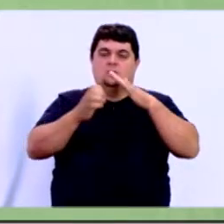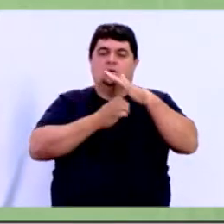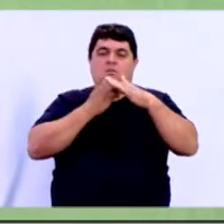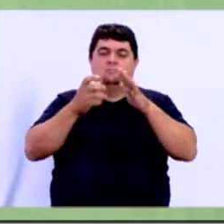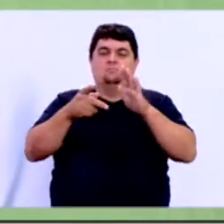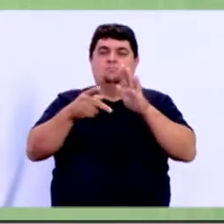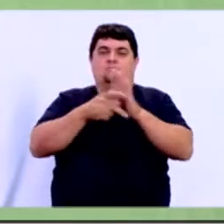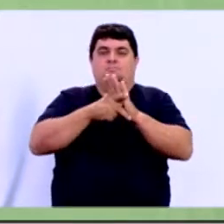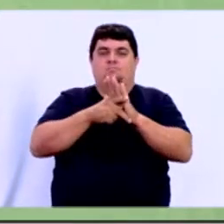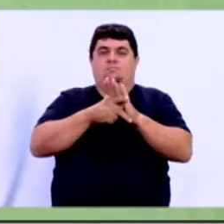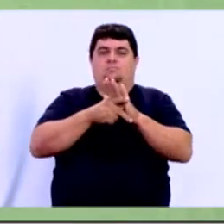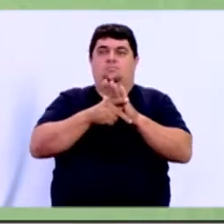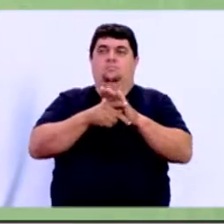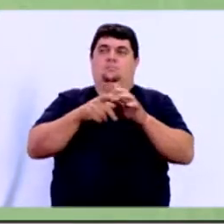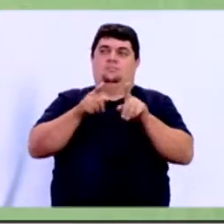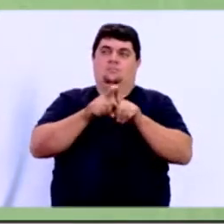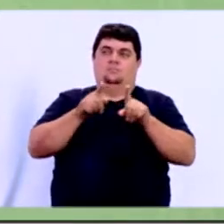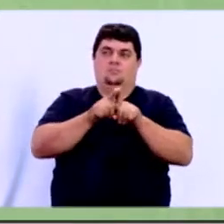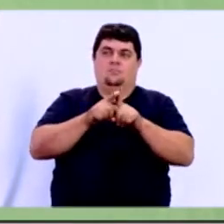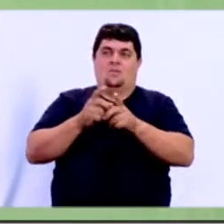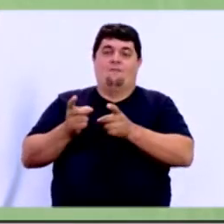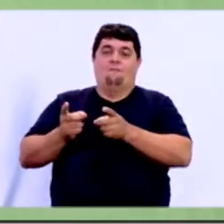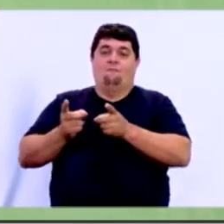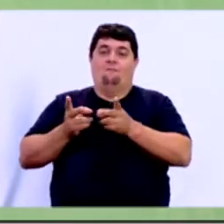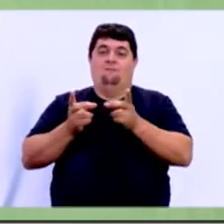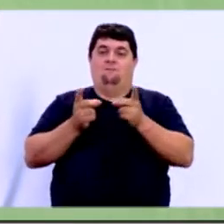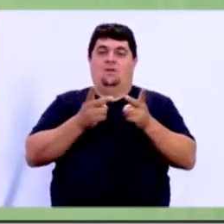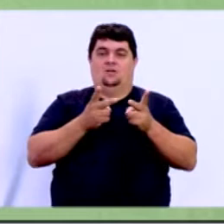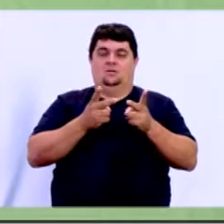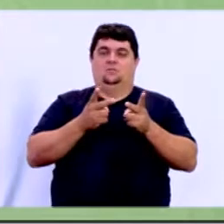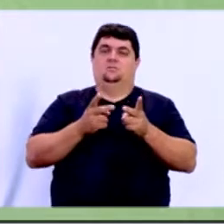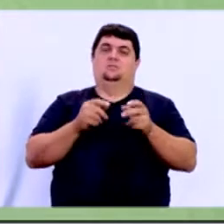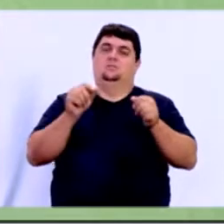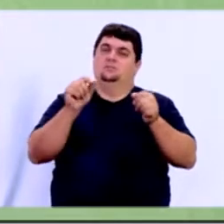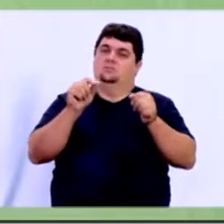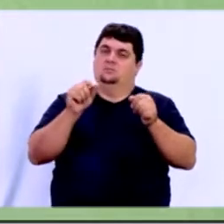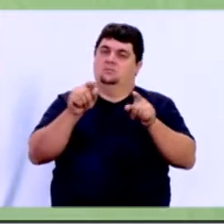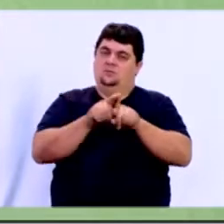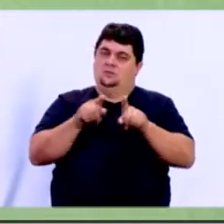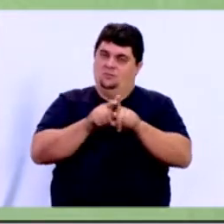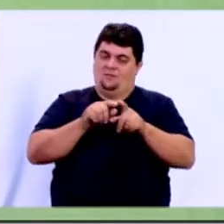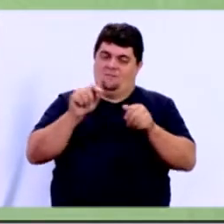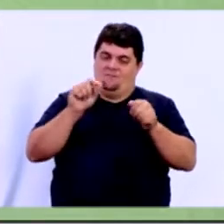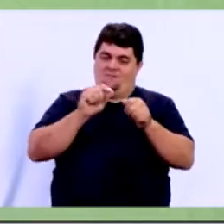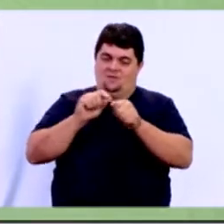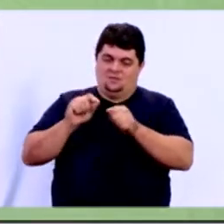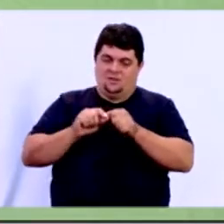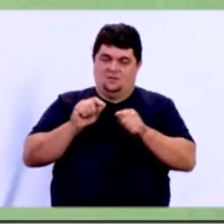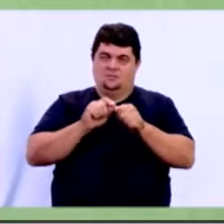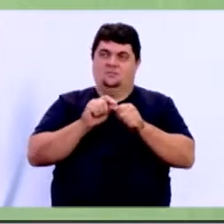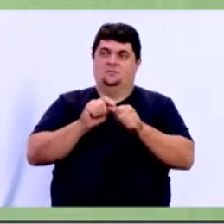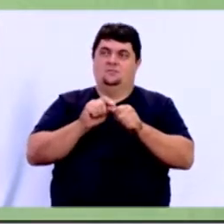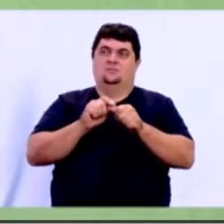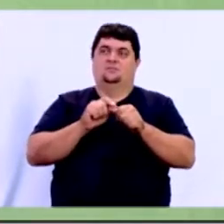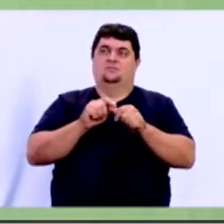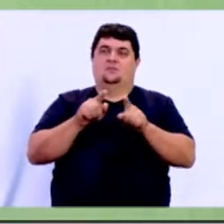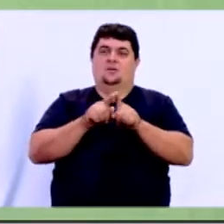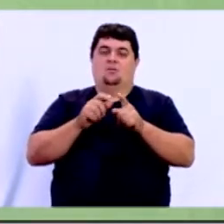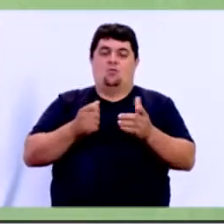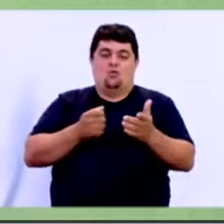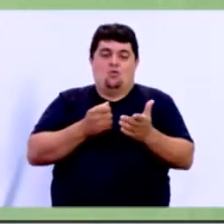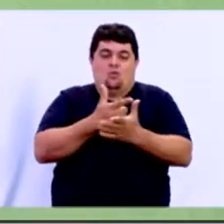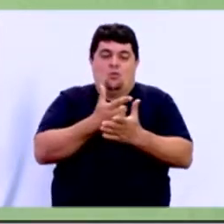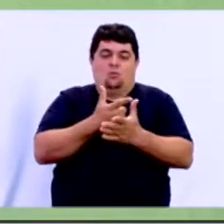empresarial, né? Nós vamos falar de vendas, nós vamos falar de produção, nós vamos falar